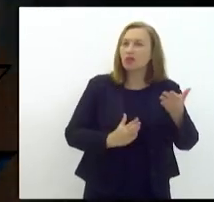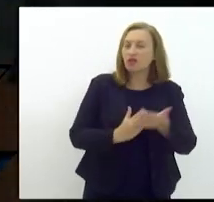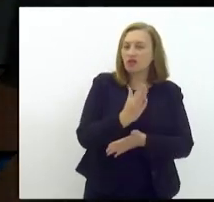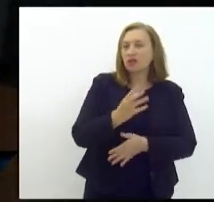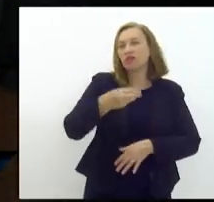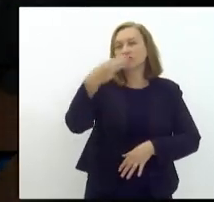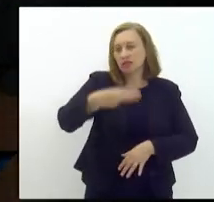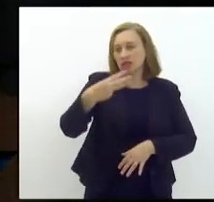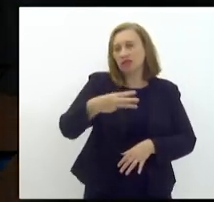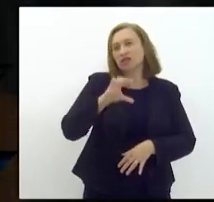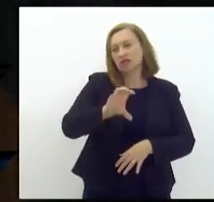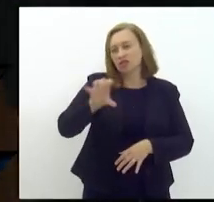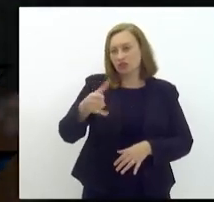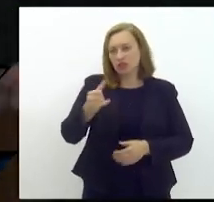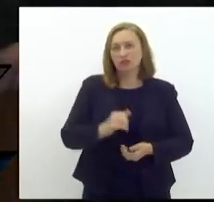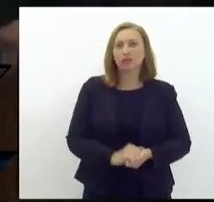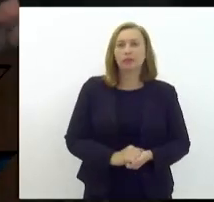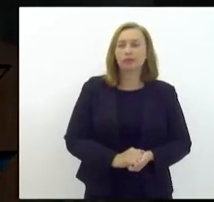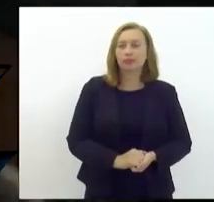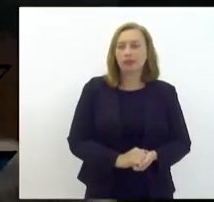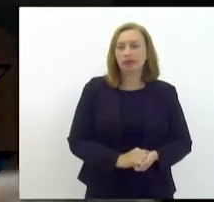da ccj